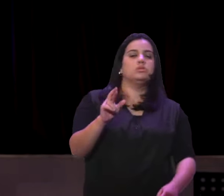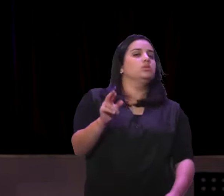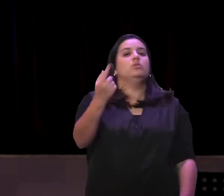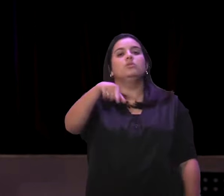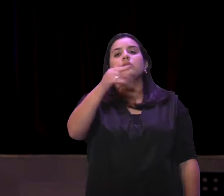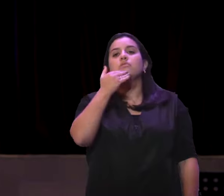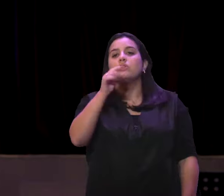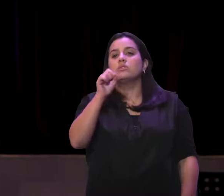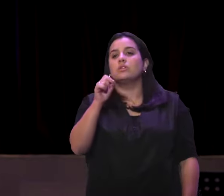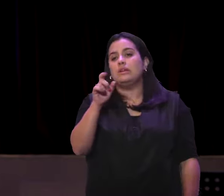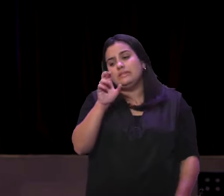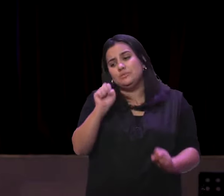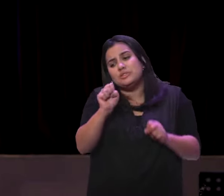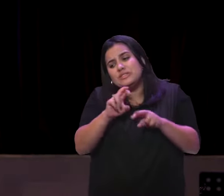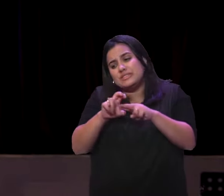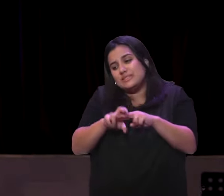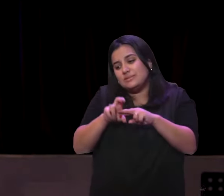lá?